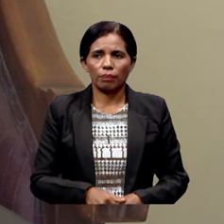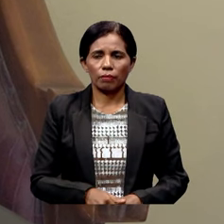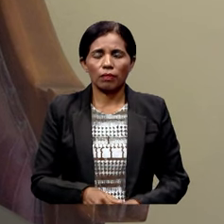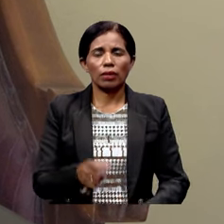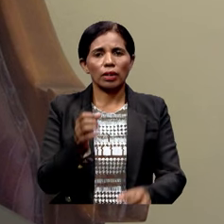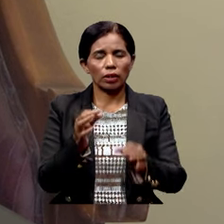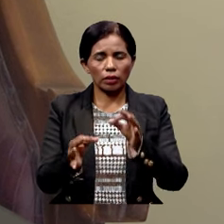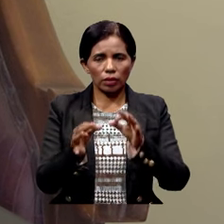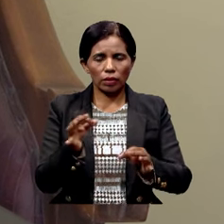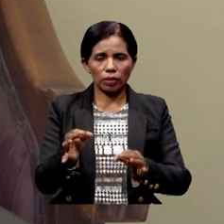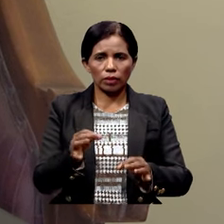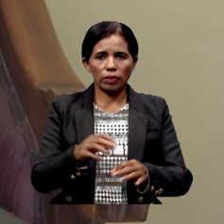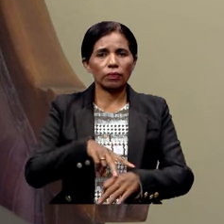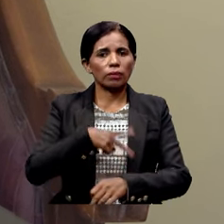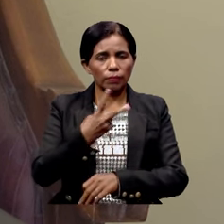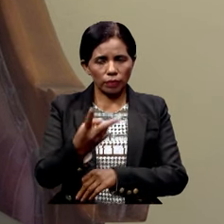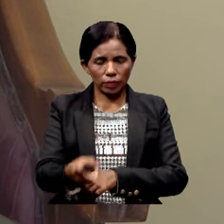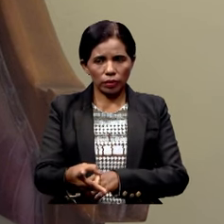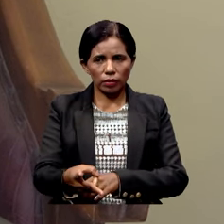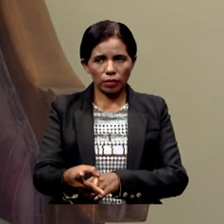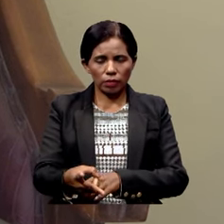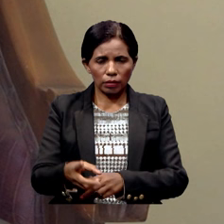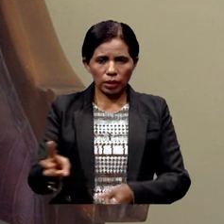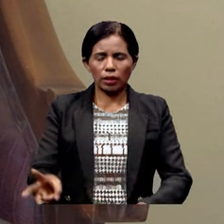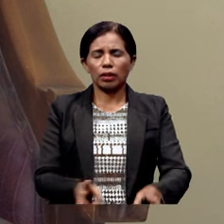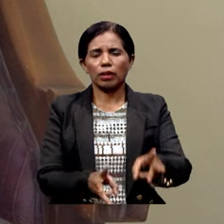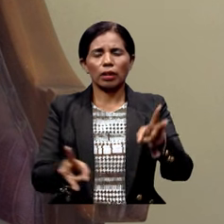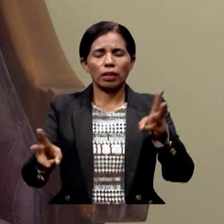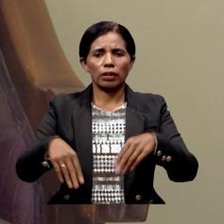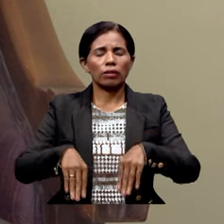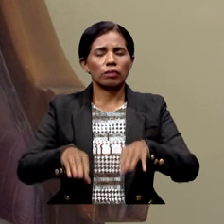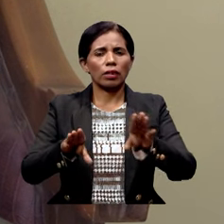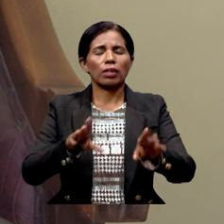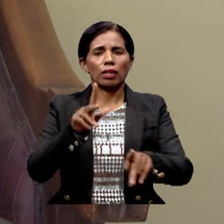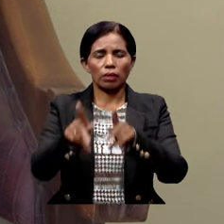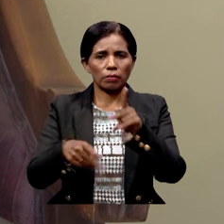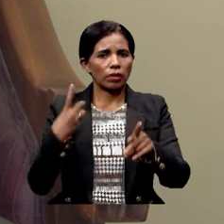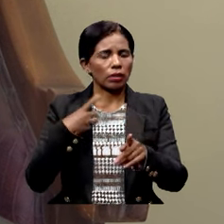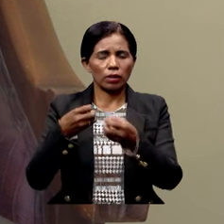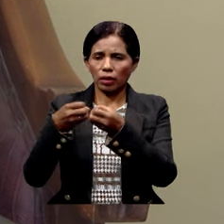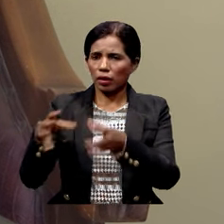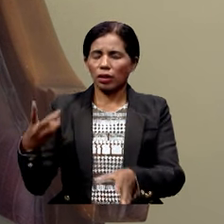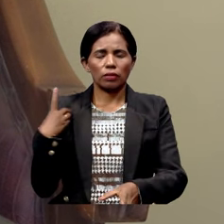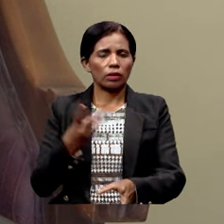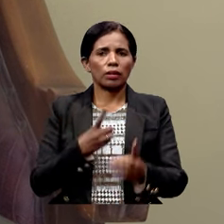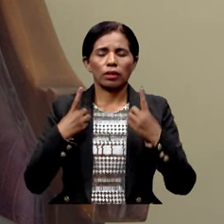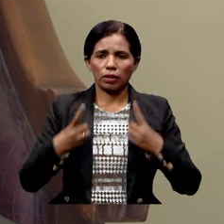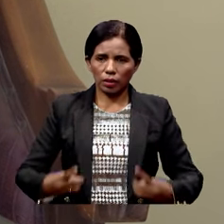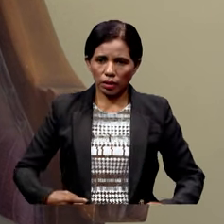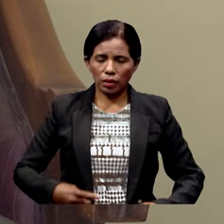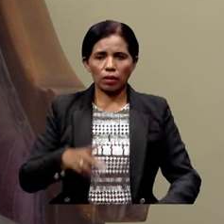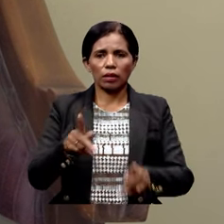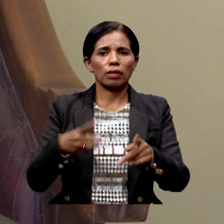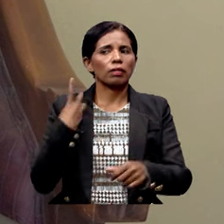Quando mono ba dalani da prostituição, né? Que até está lá com a integridade, personalidade,